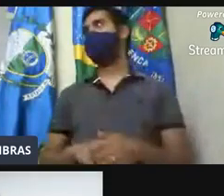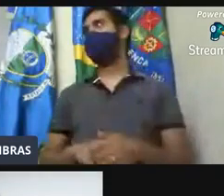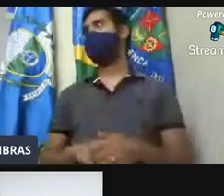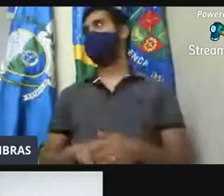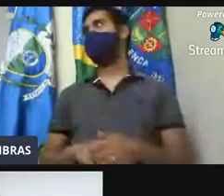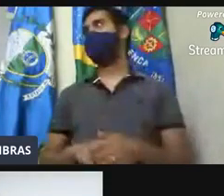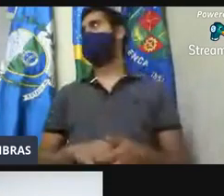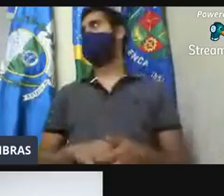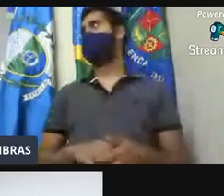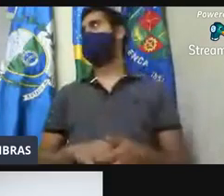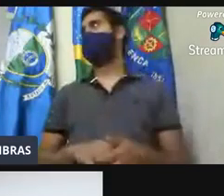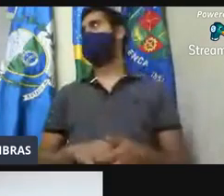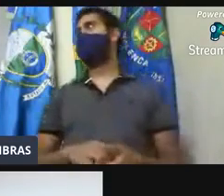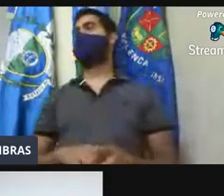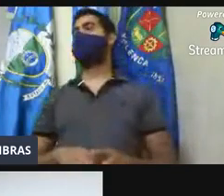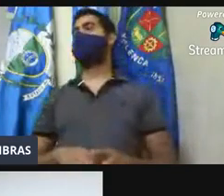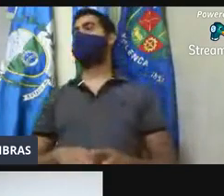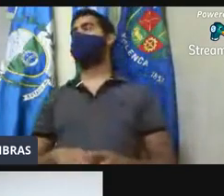Então vou ler o meu, então.